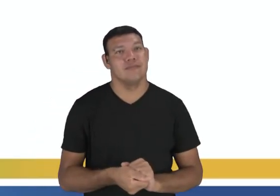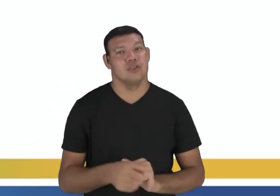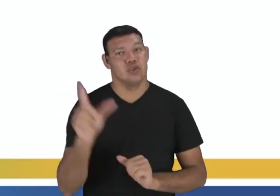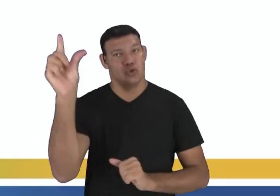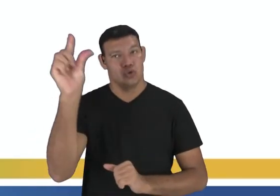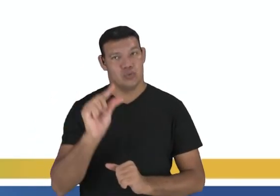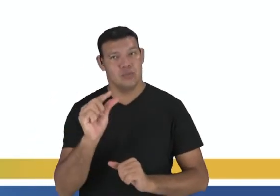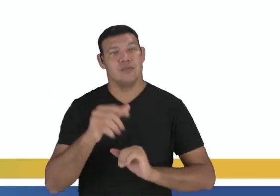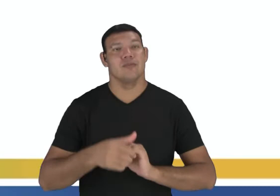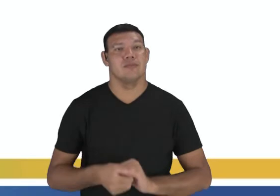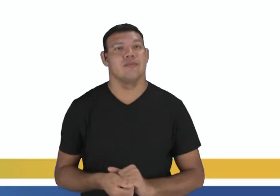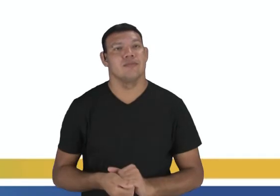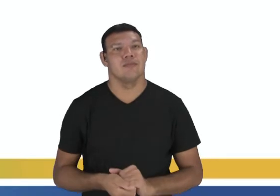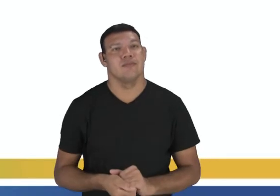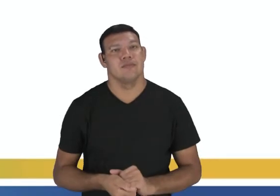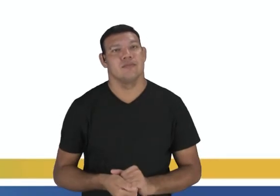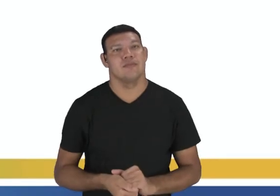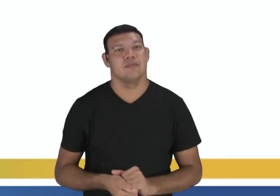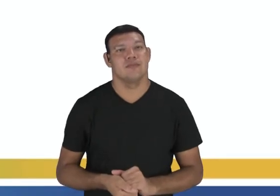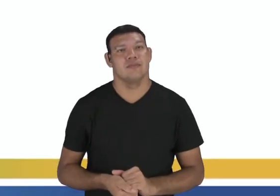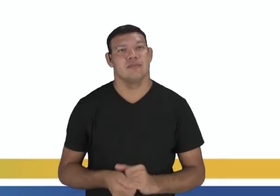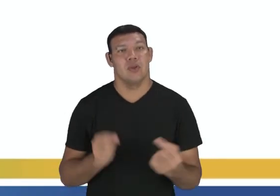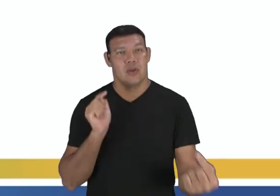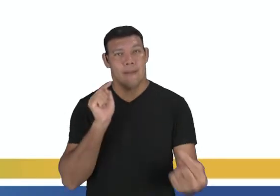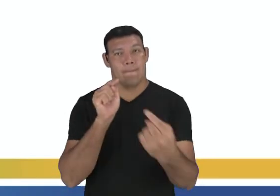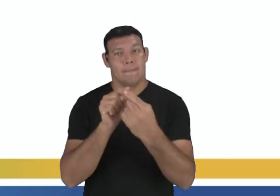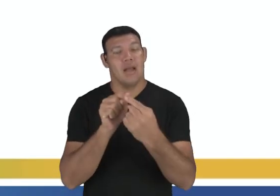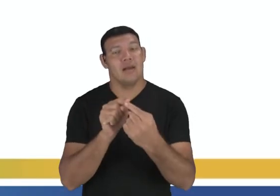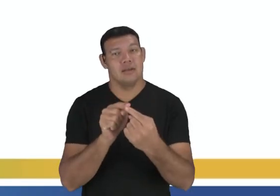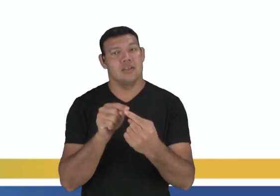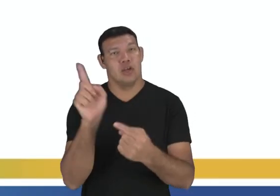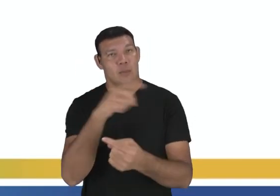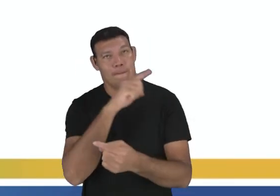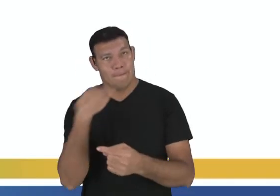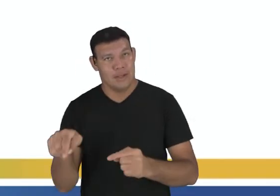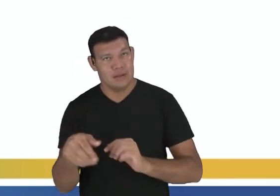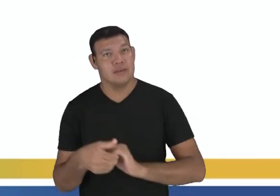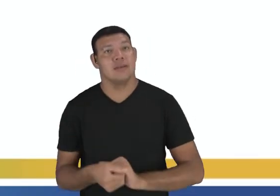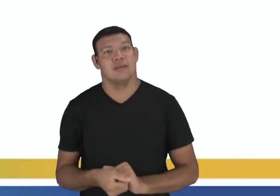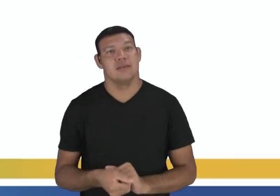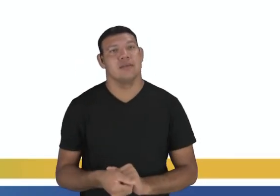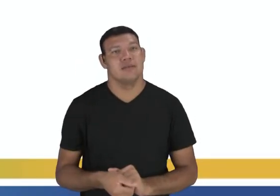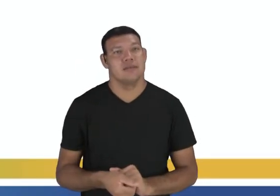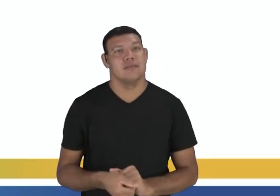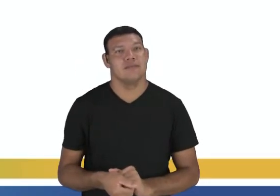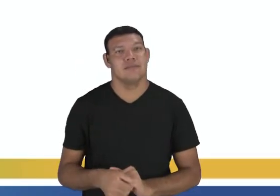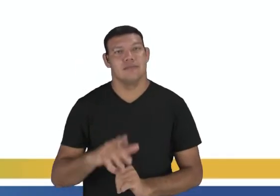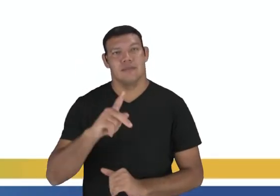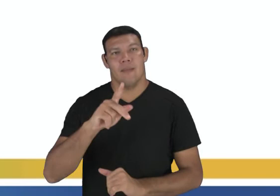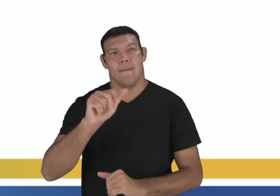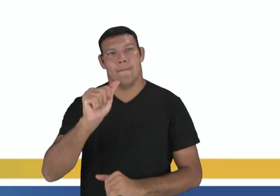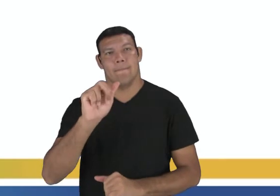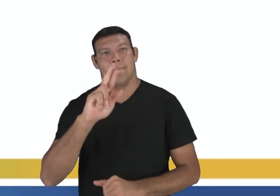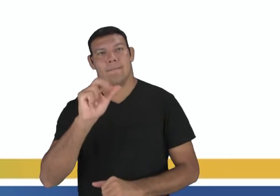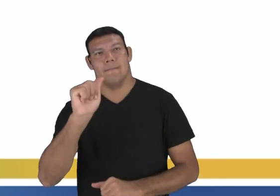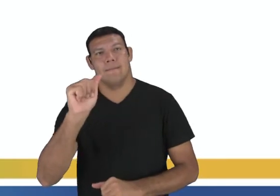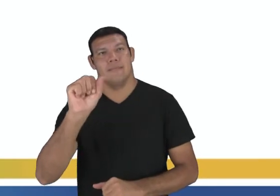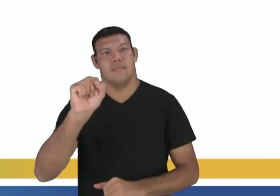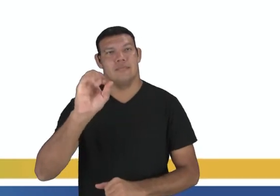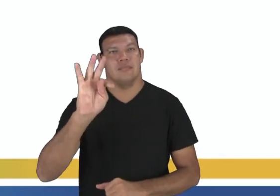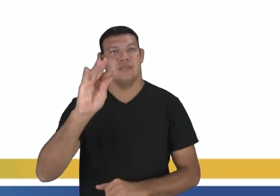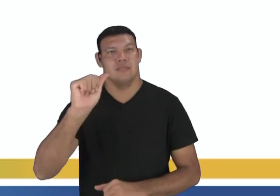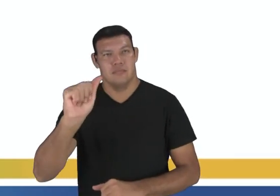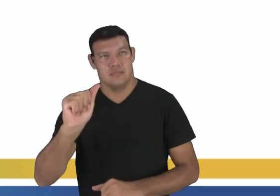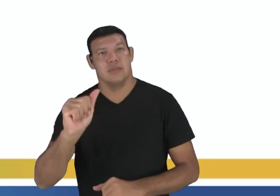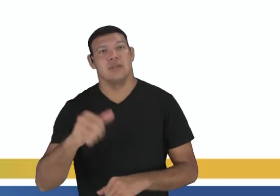esses parasitas, tá? Ali, terapia medicamentosa com o objetivo de eliminar os parasitas e aliviar os sintomas, tá?